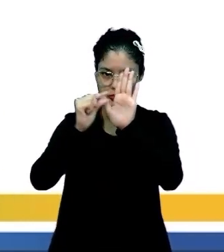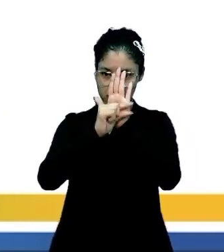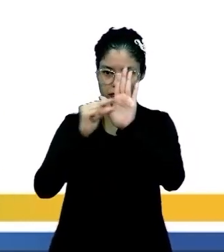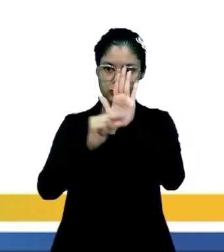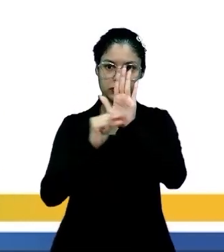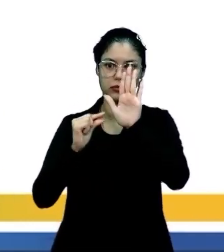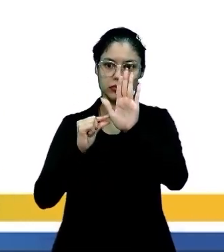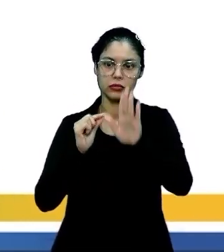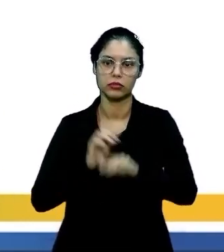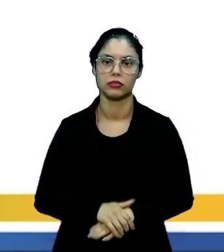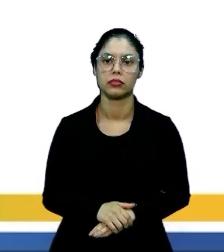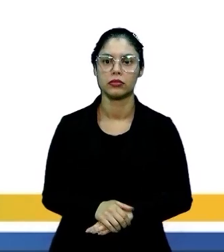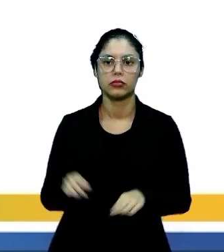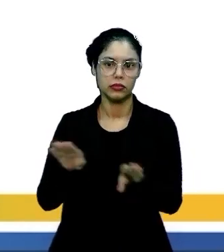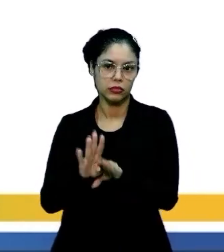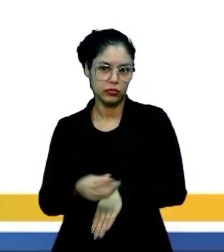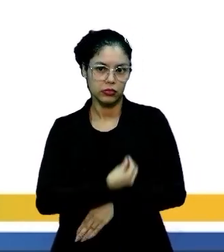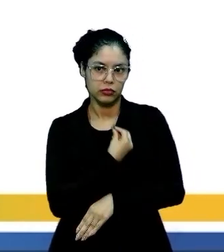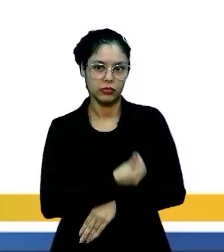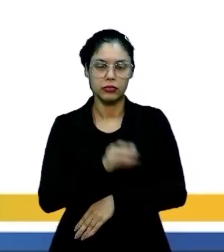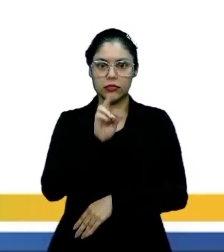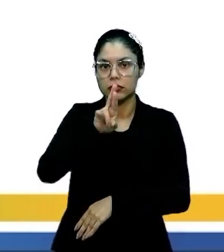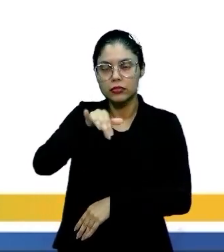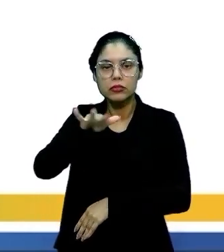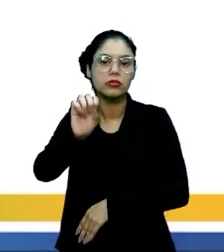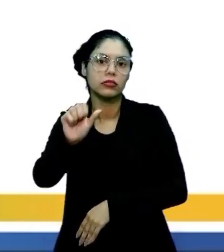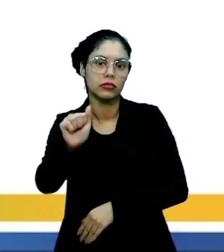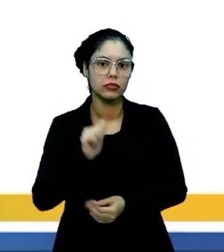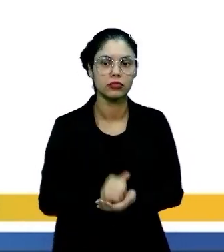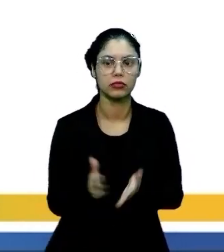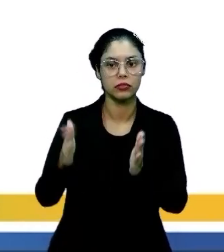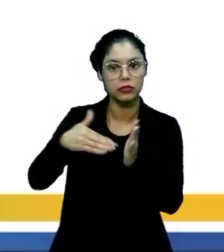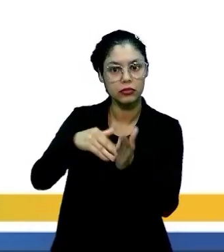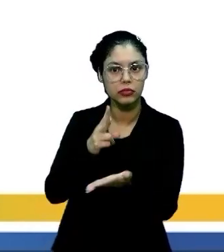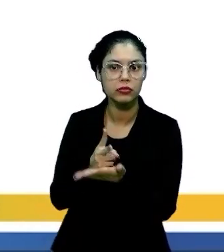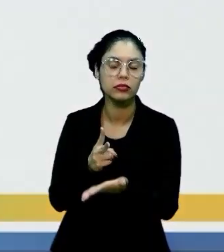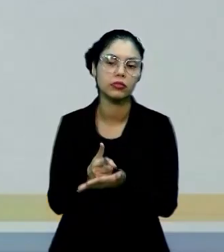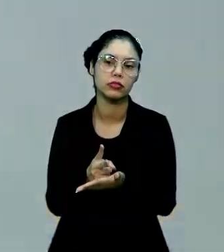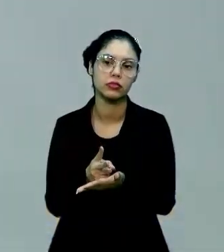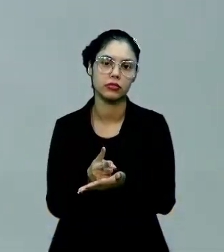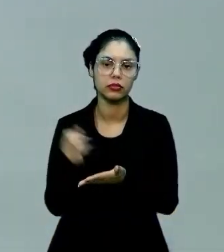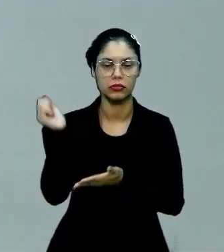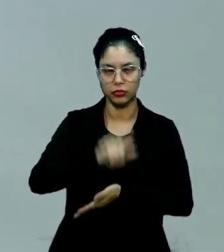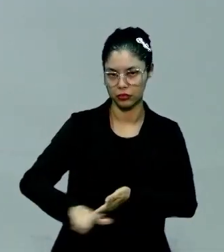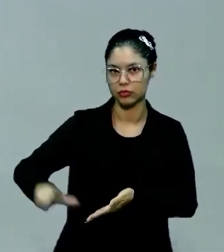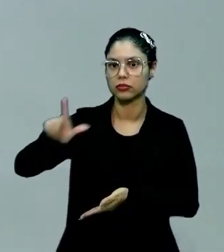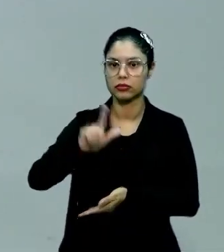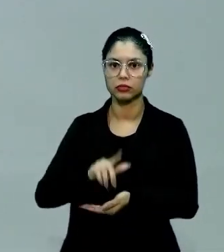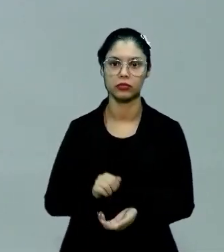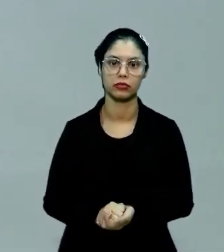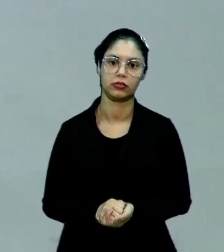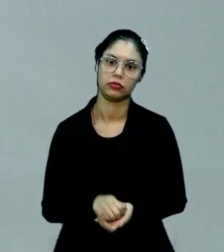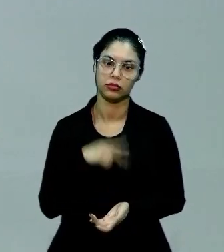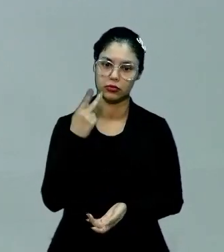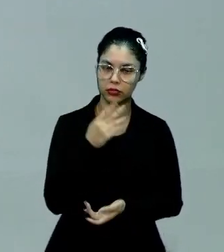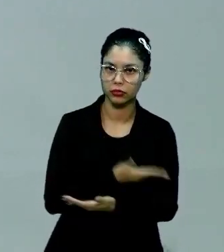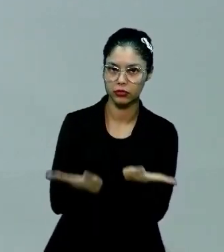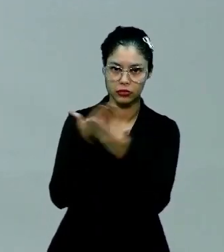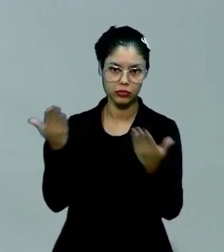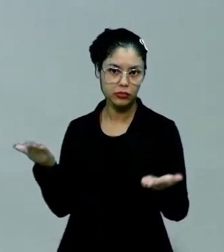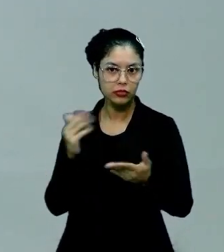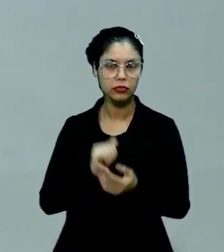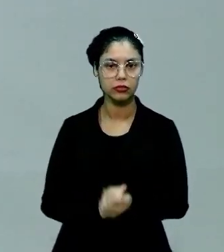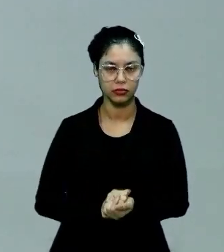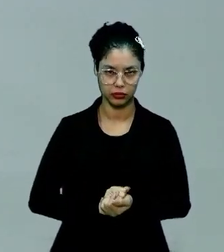ok? Também temos a presença de rimas, ou até mesmo a aliteração. E aí eu vou falar para vocês